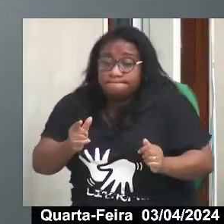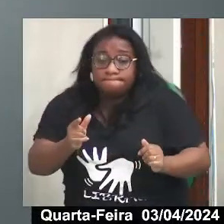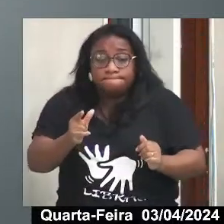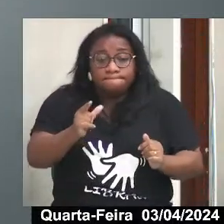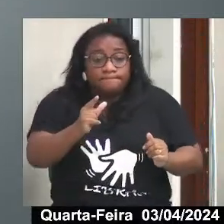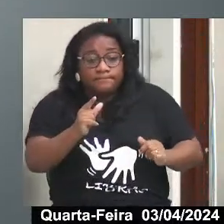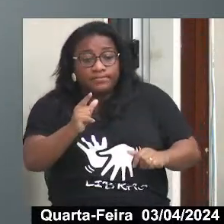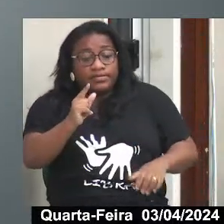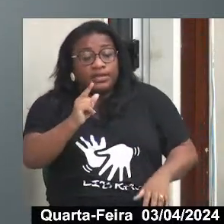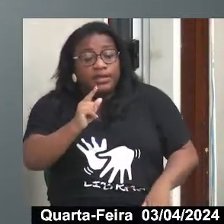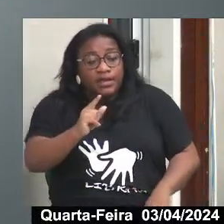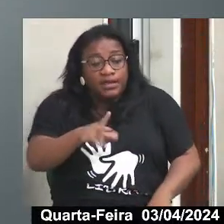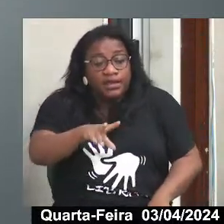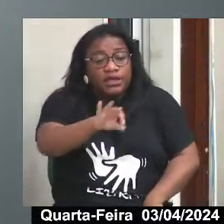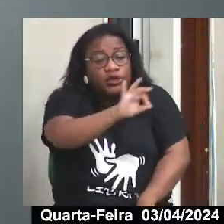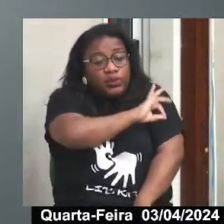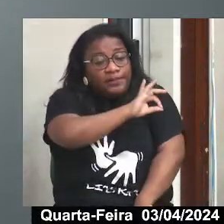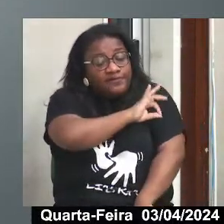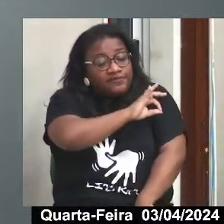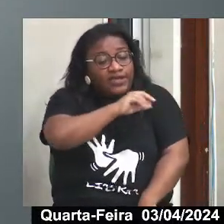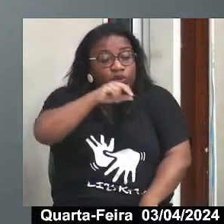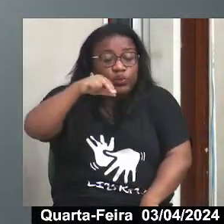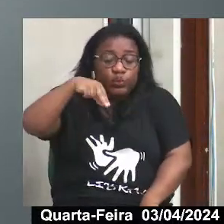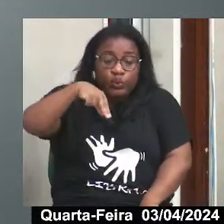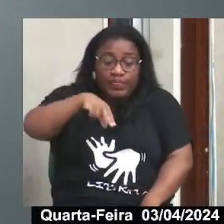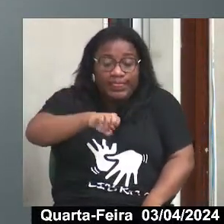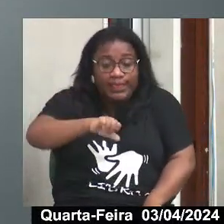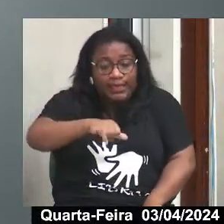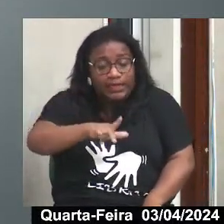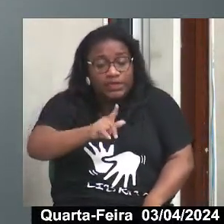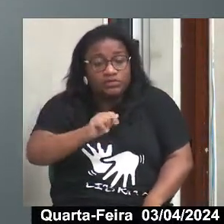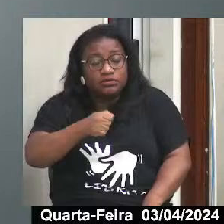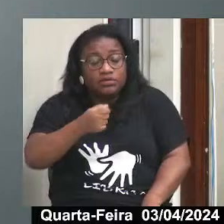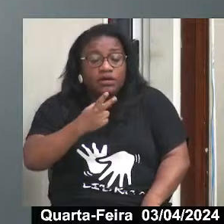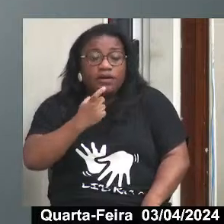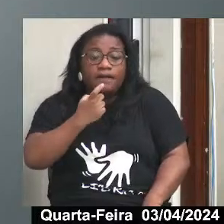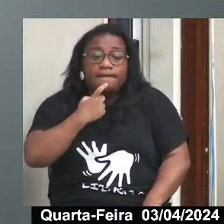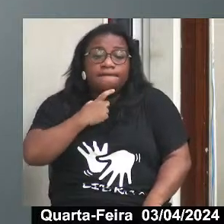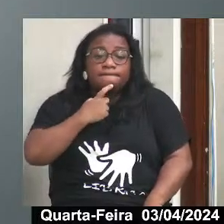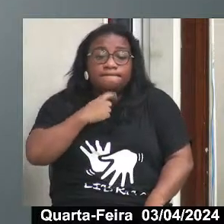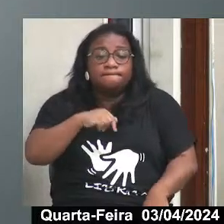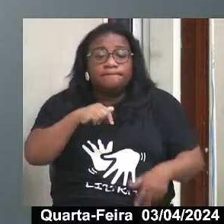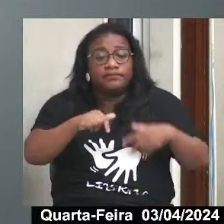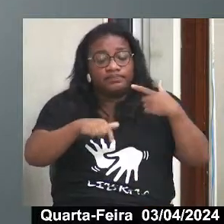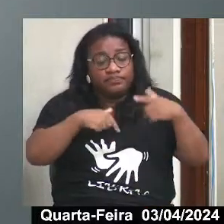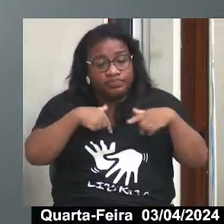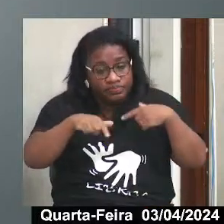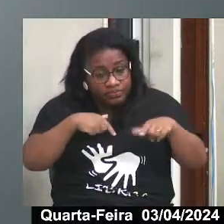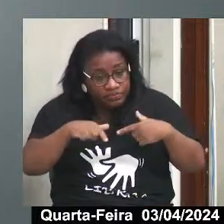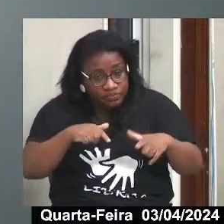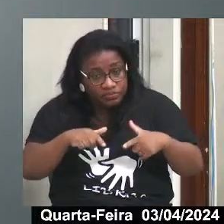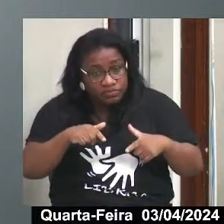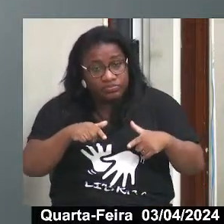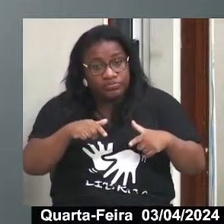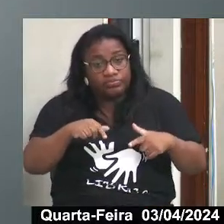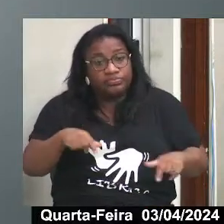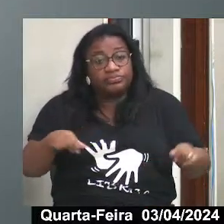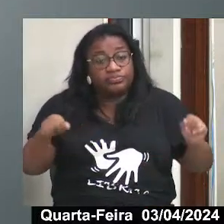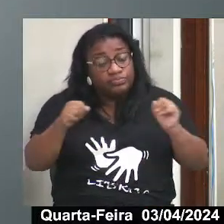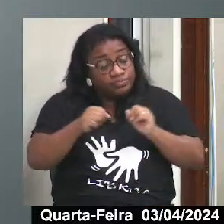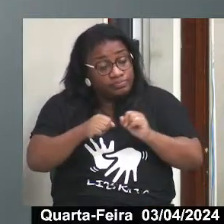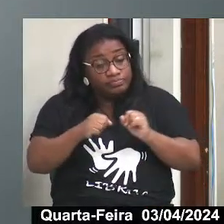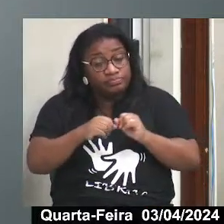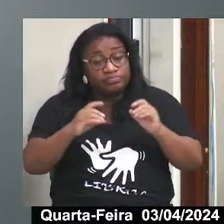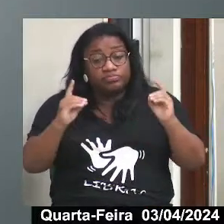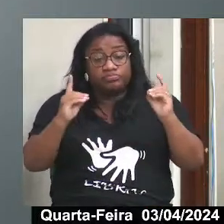atendida, né? E o prefeito Ney Santos, esse prefeito arrojado, ele vem fazendo esse atendimento, correndo para